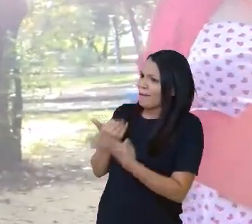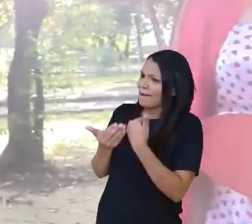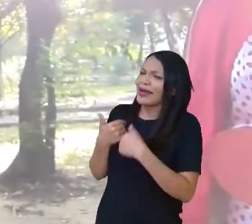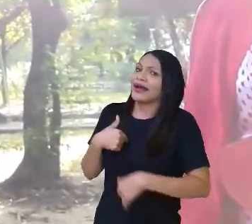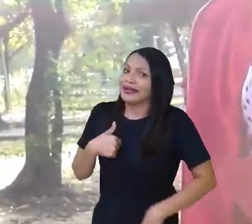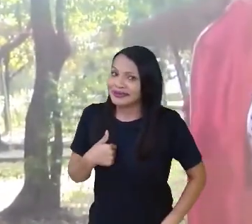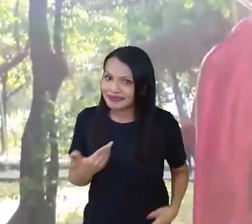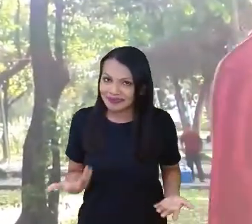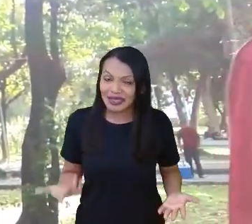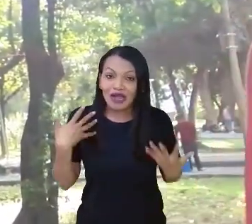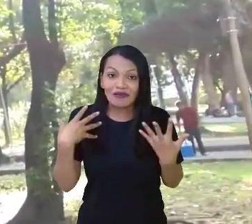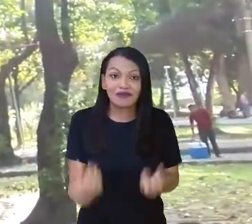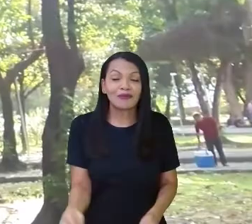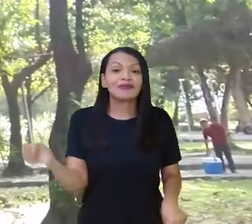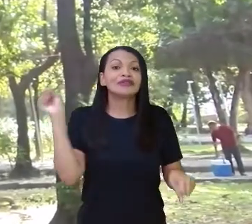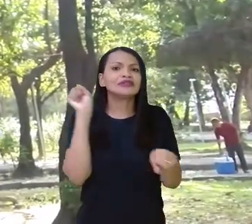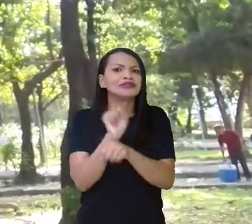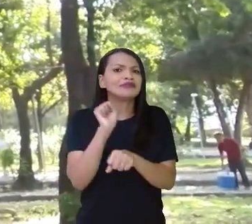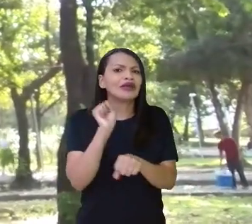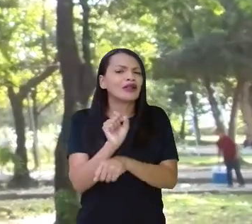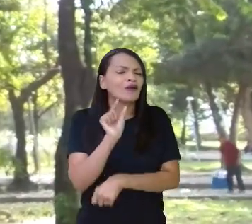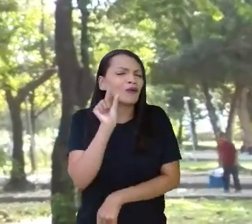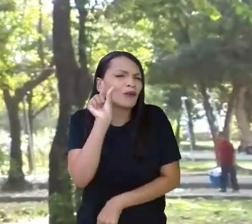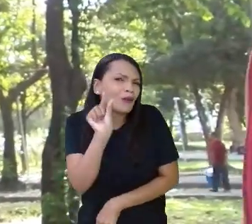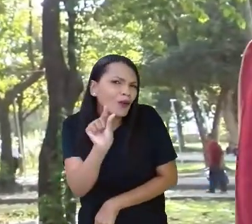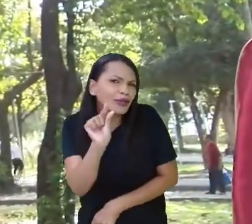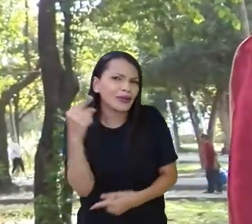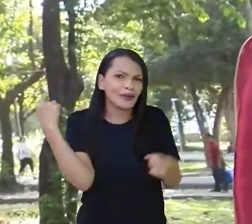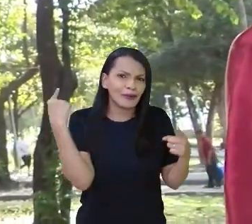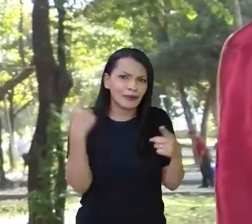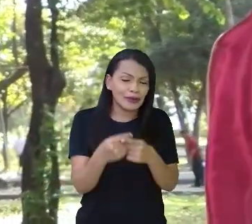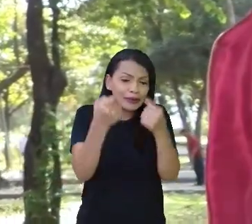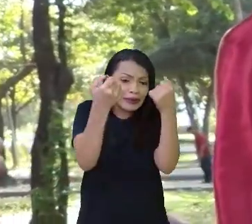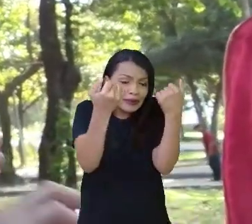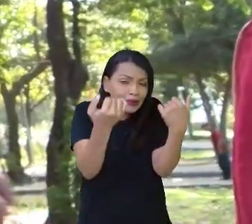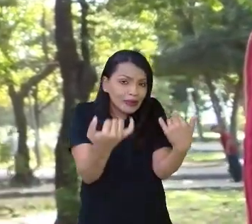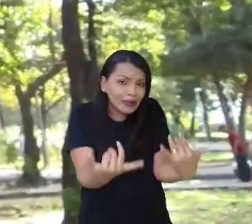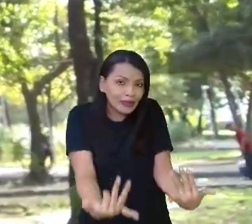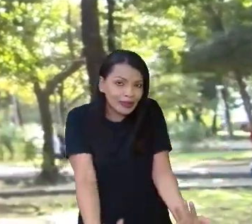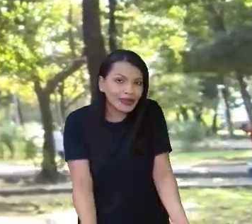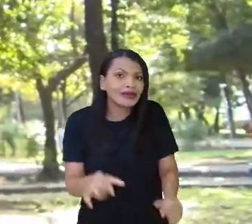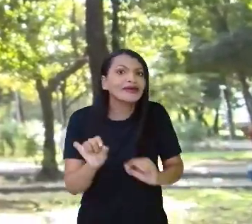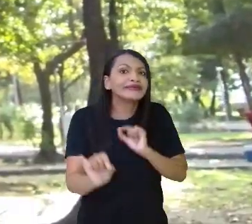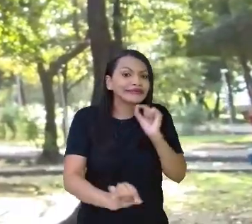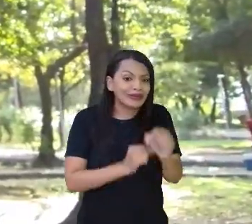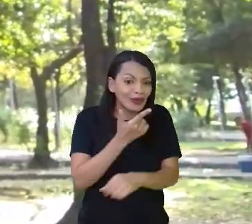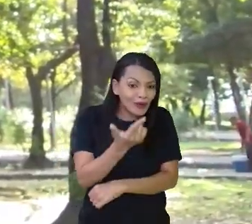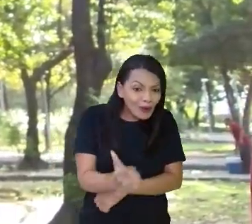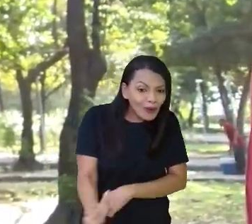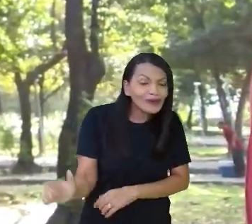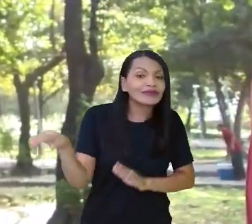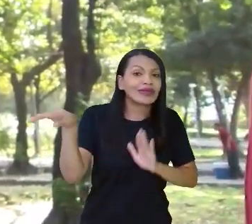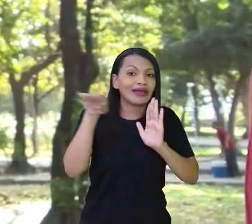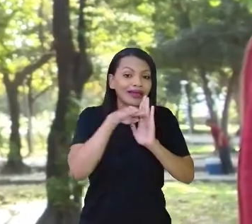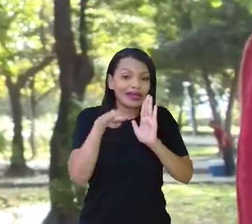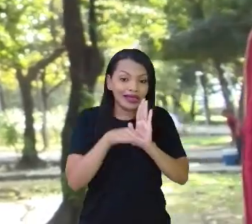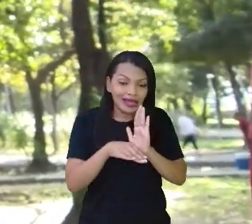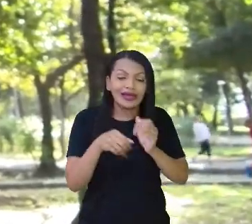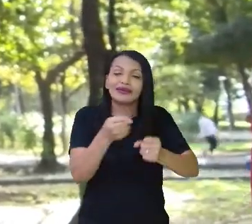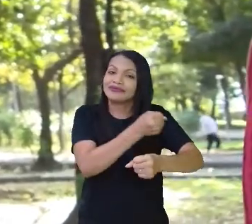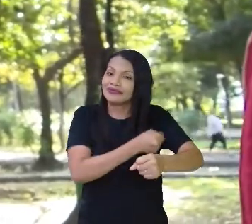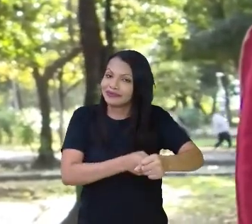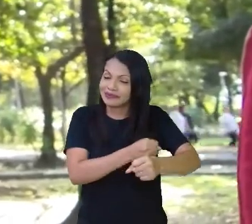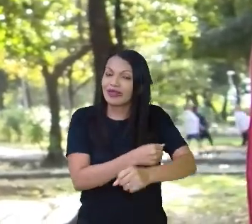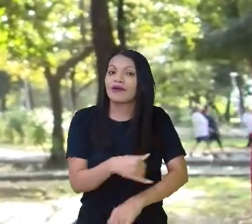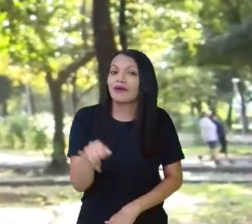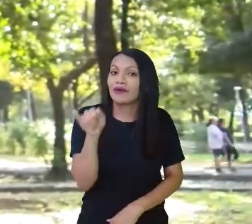Comer! Mas a gente vai esperar só mais um pouquinho, tá? Que eu vou falar um pouco mais sobre essas outras receitas. Eu vou dar o exemplo